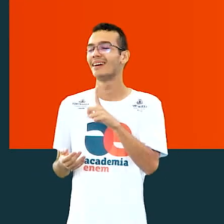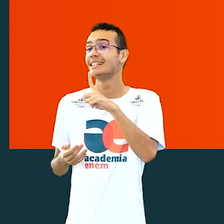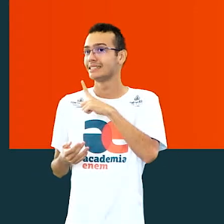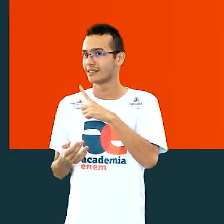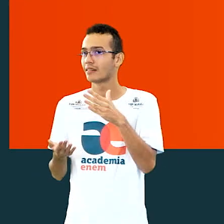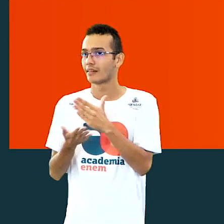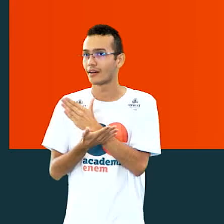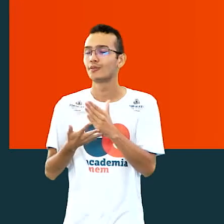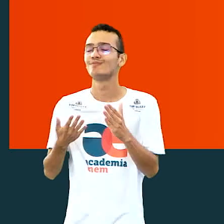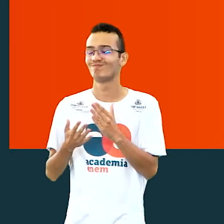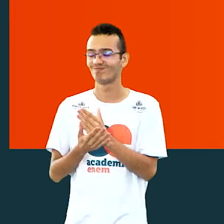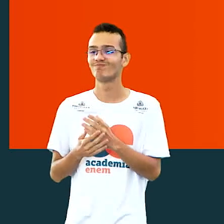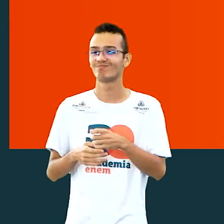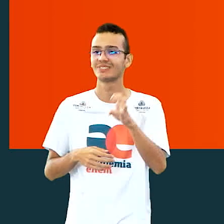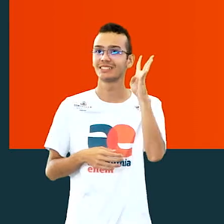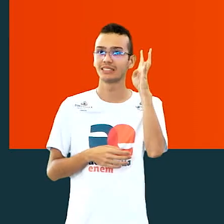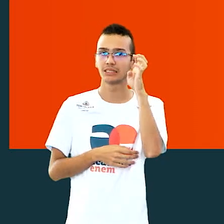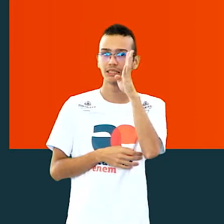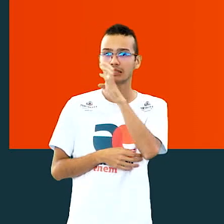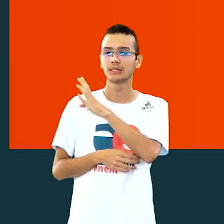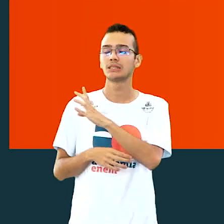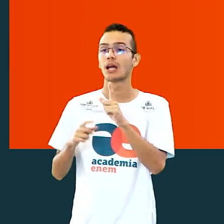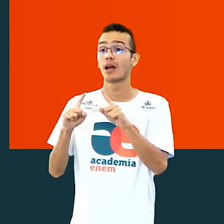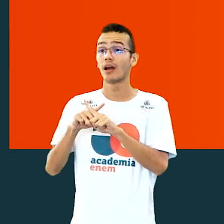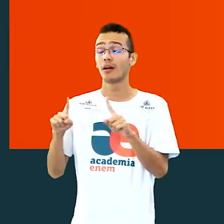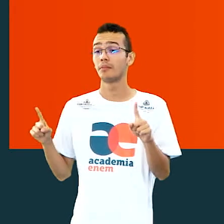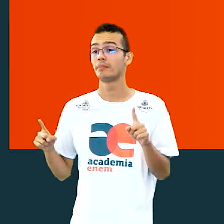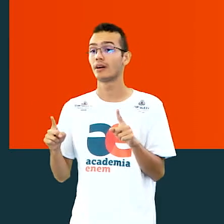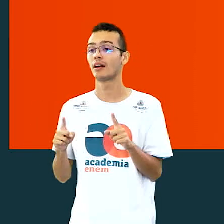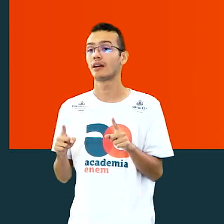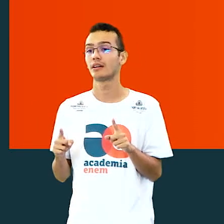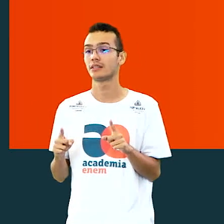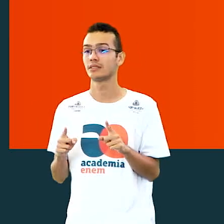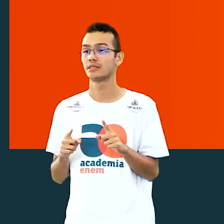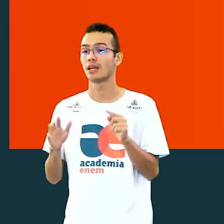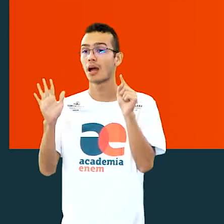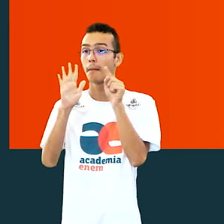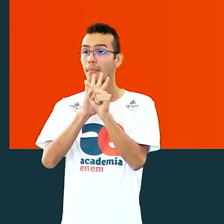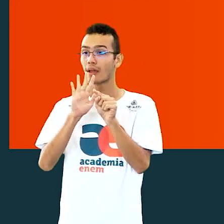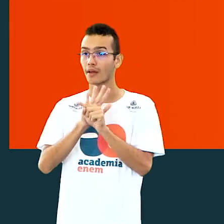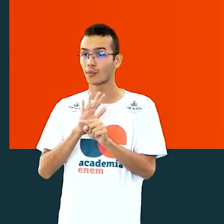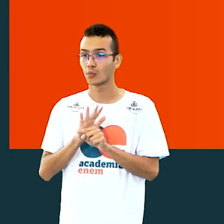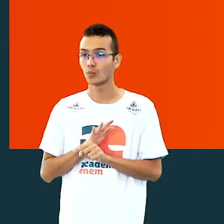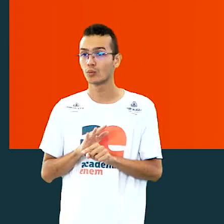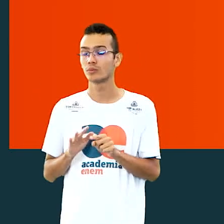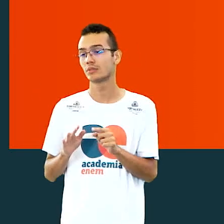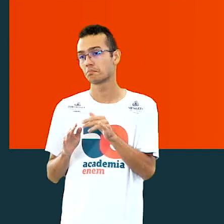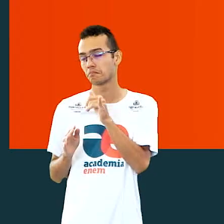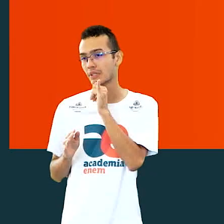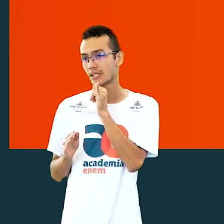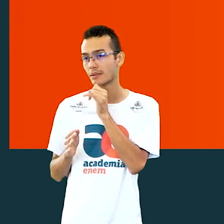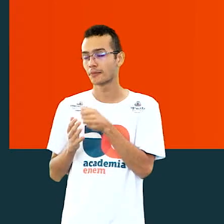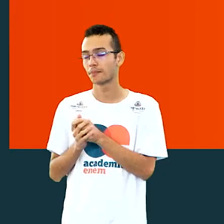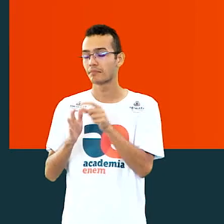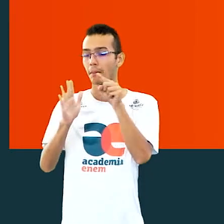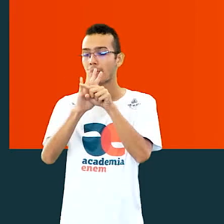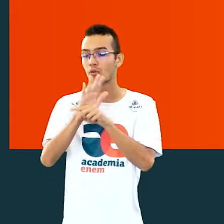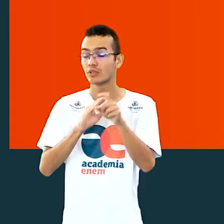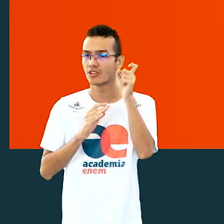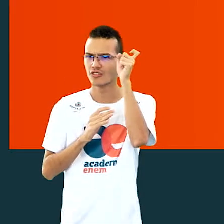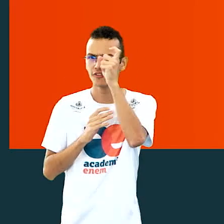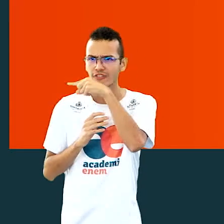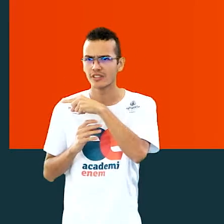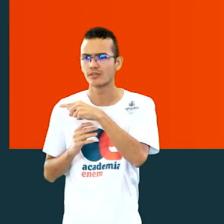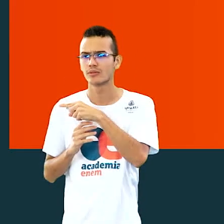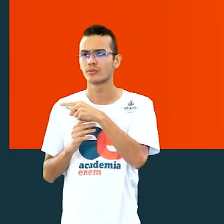difíceis, mas essas questões, pessoal, dentro da teoria da resposta ao item e da análise de dados, se a gente tiver um